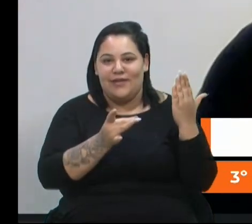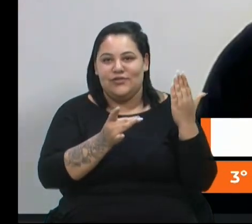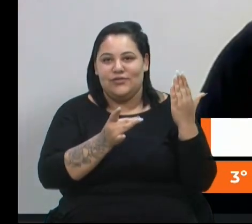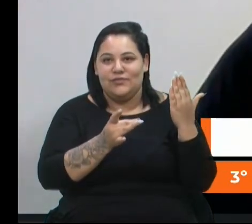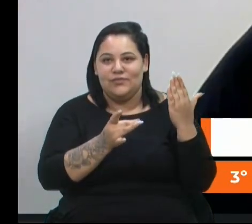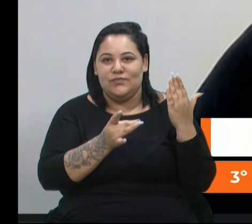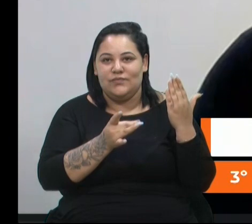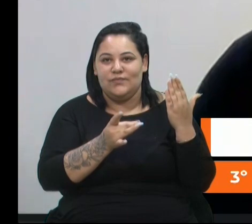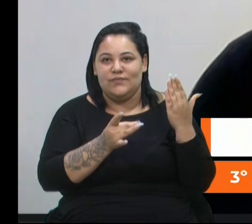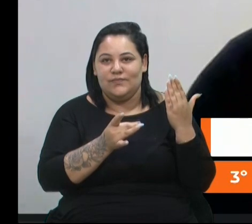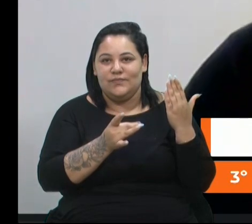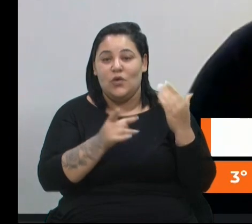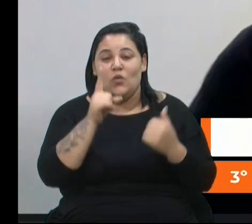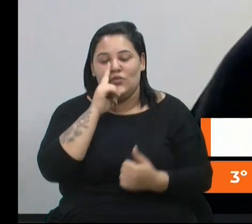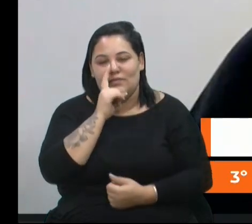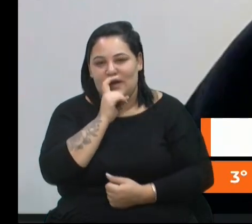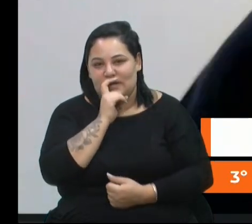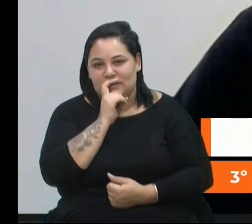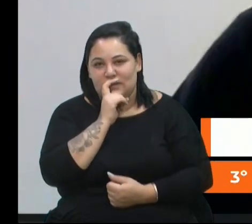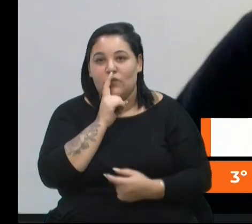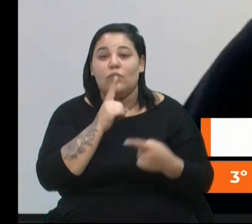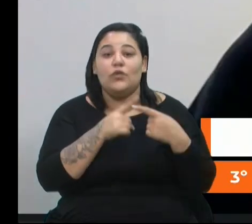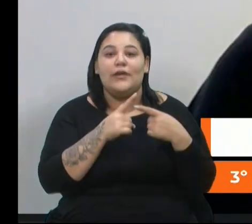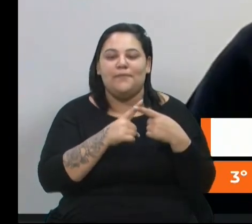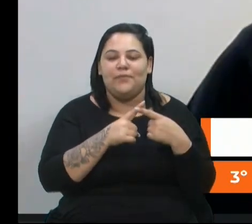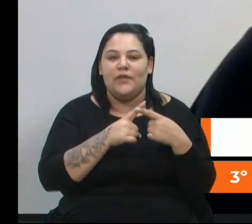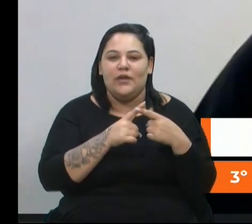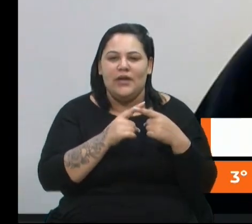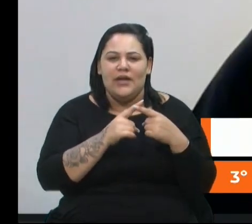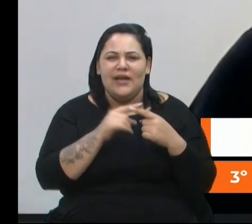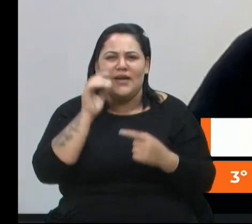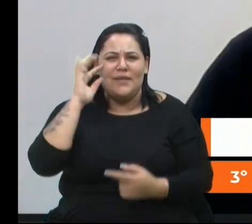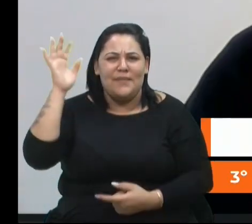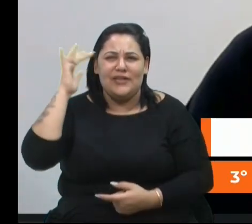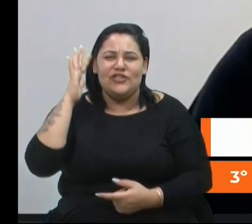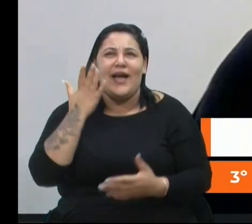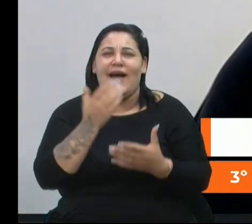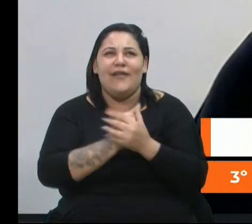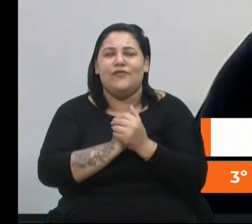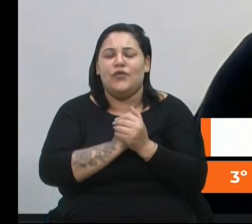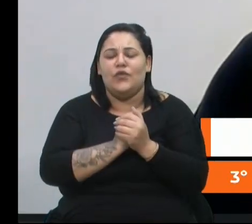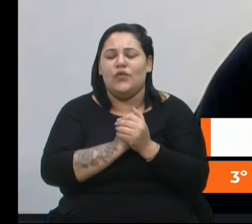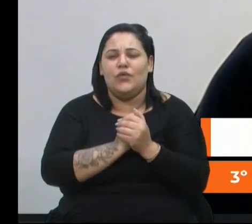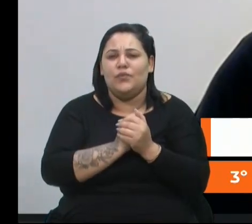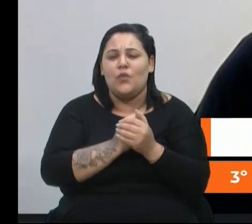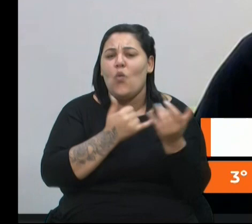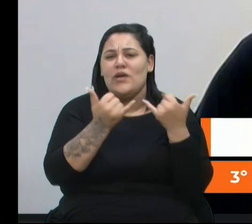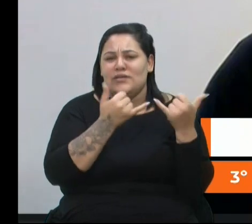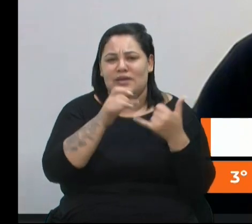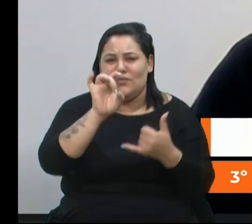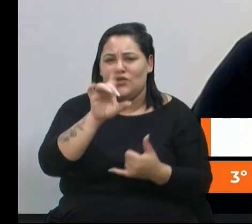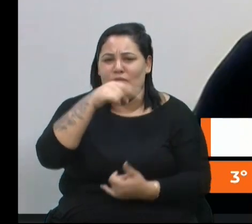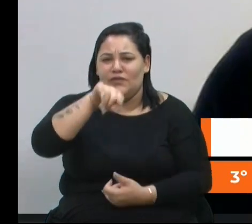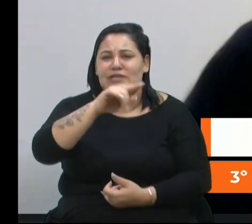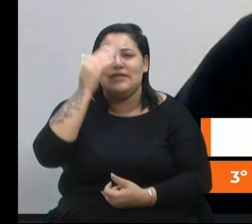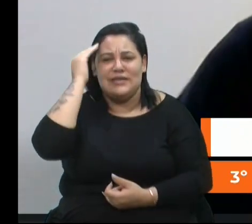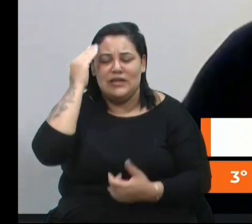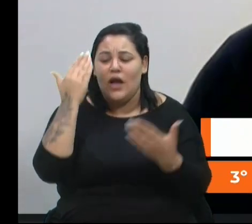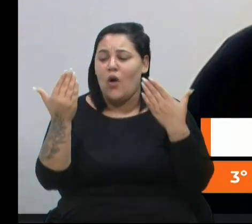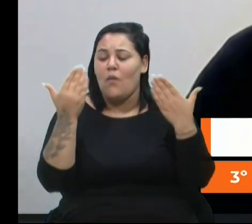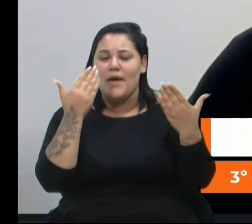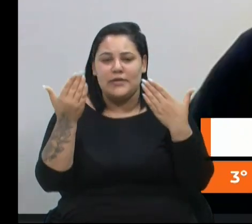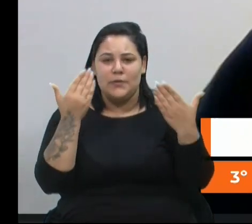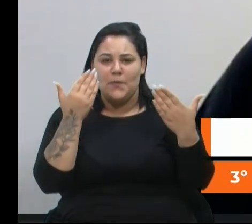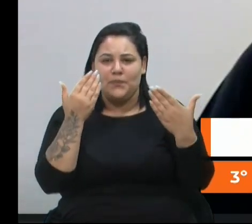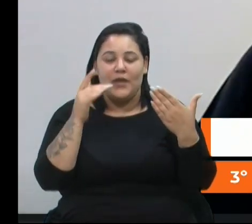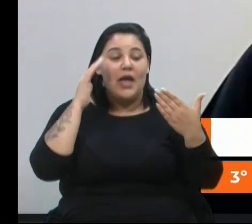pares. E aí eu já vou dizer o porquê. Imagina que o cérebro dele, vou chutar um valor aqui só para vocês entenderem questão de comparação. Então